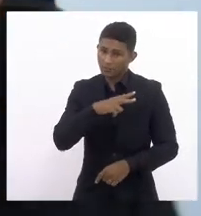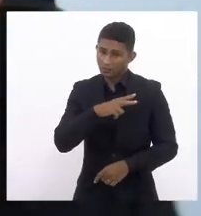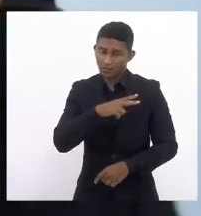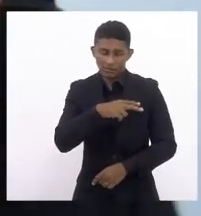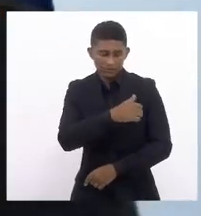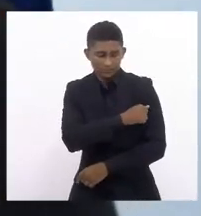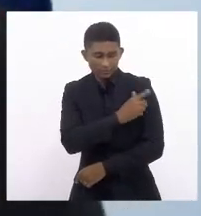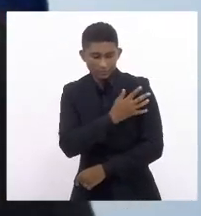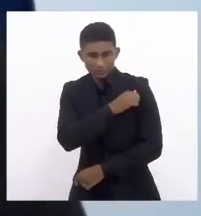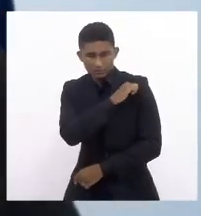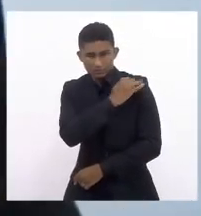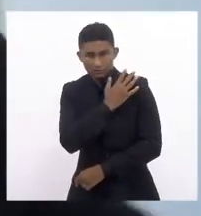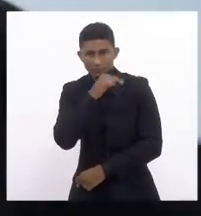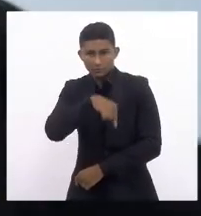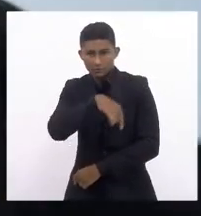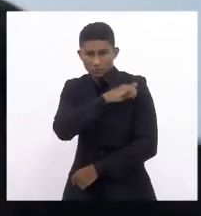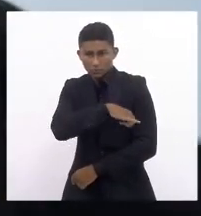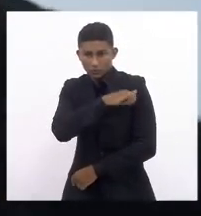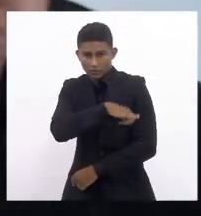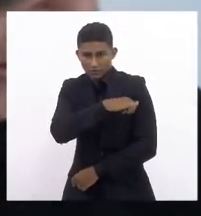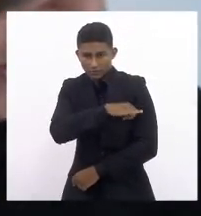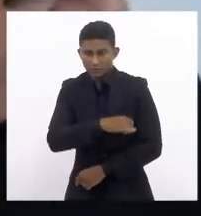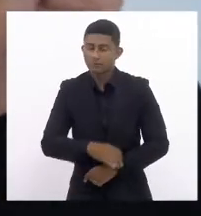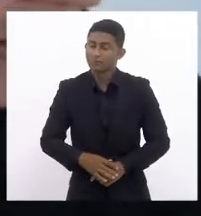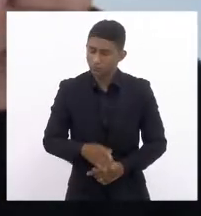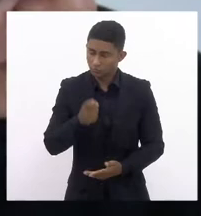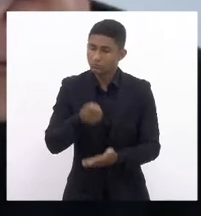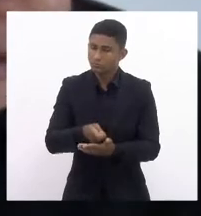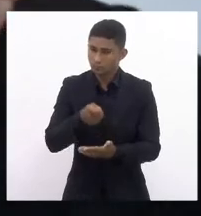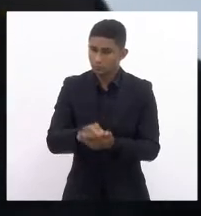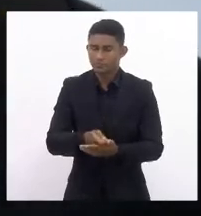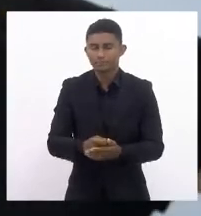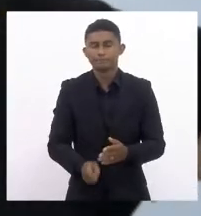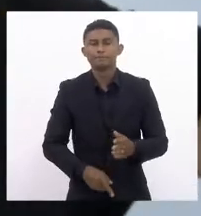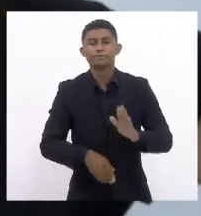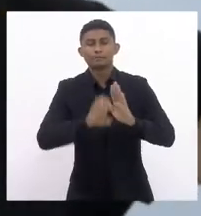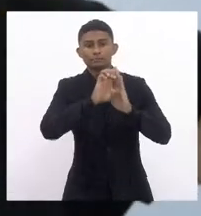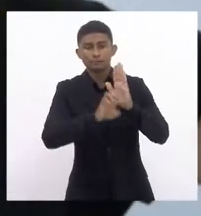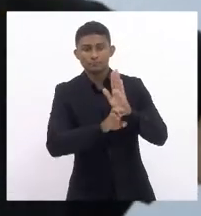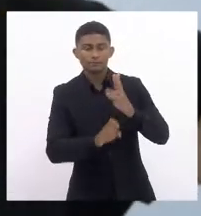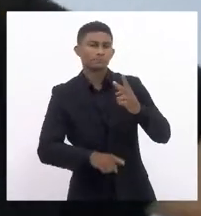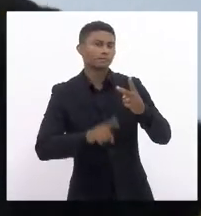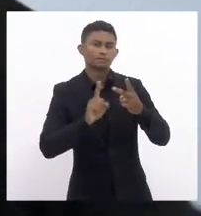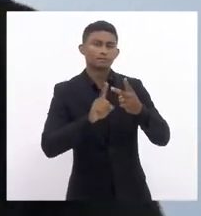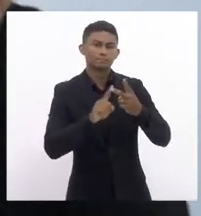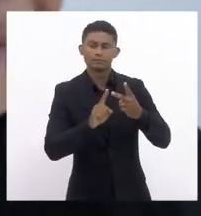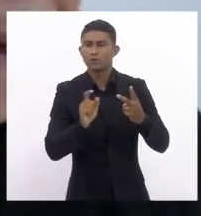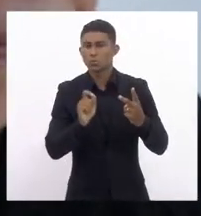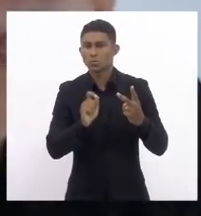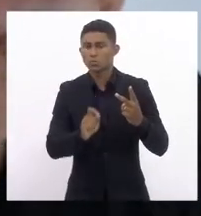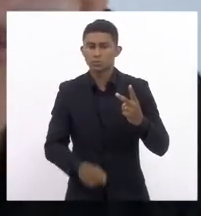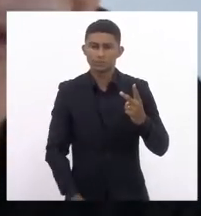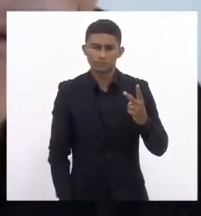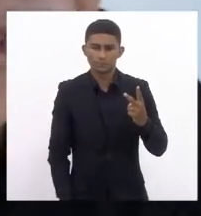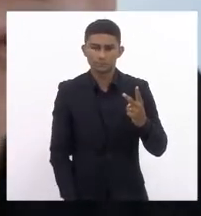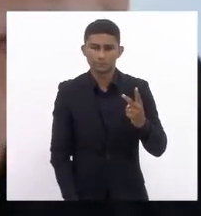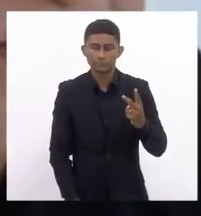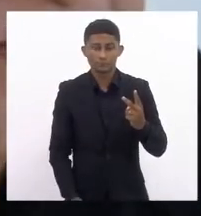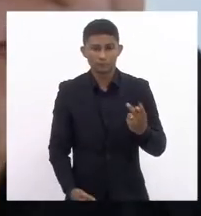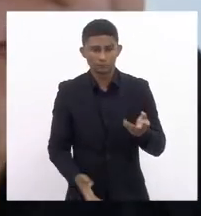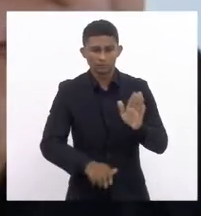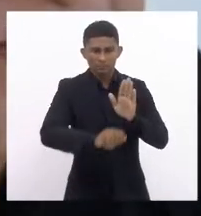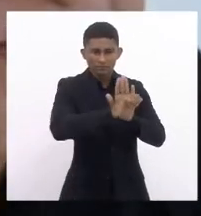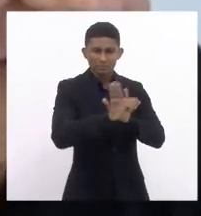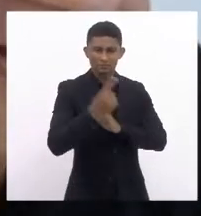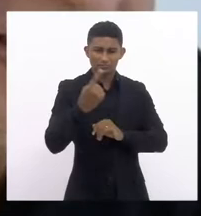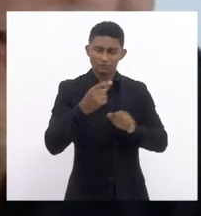Estado do Rio de Janeiro e da outras providências. A outra emenda, uma emenda modificativa, modifica-se o artigo 1º